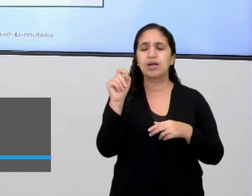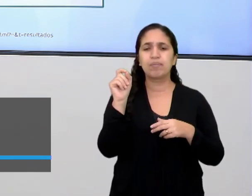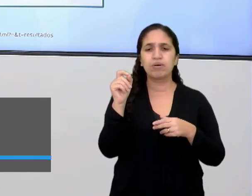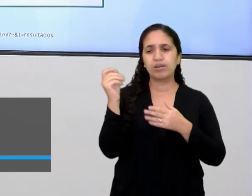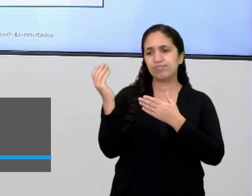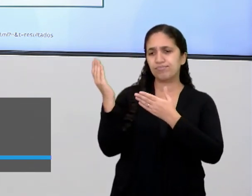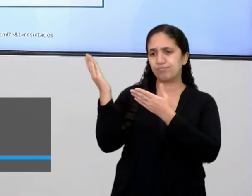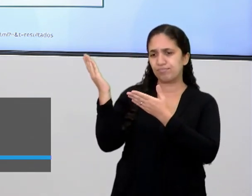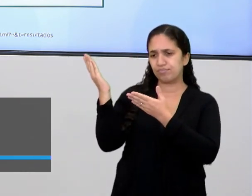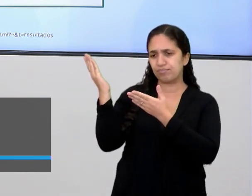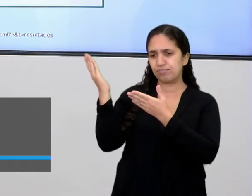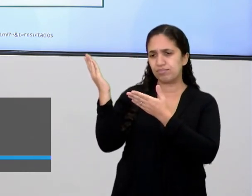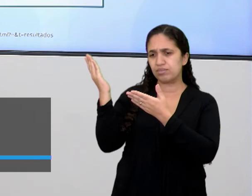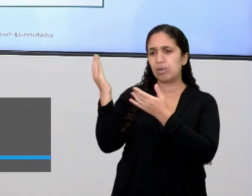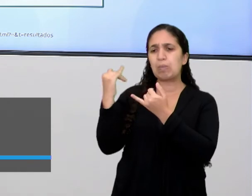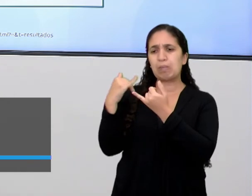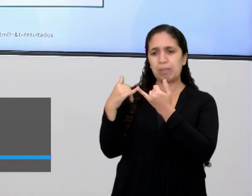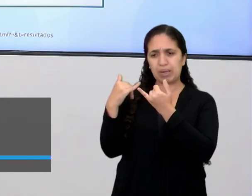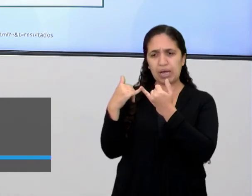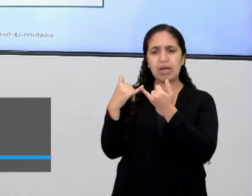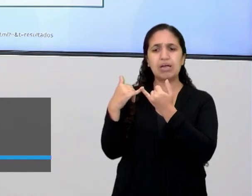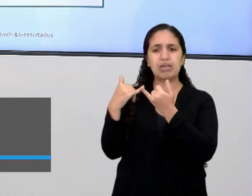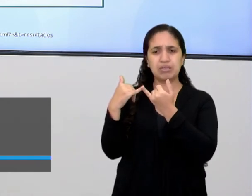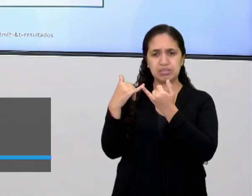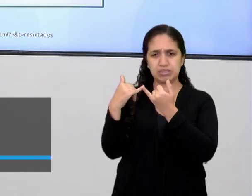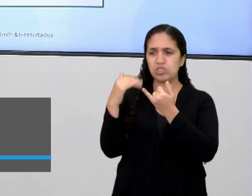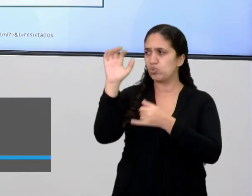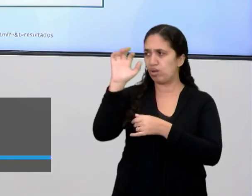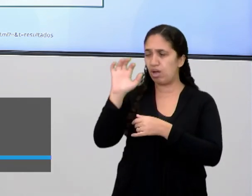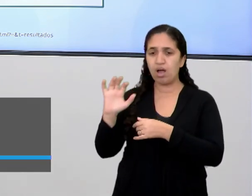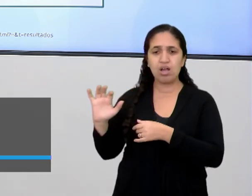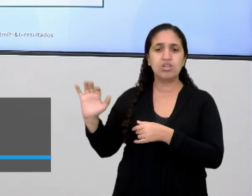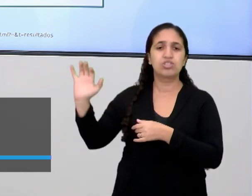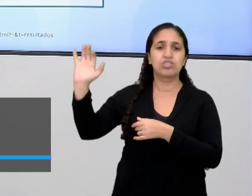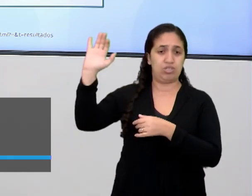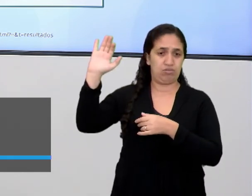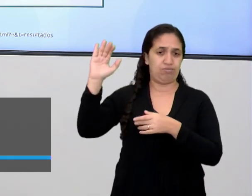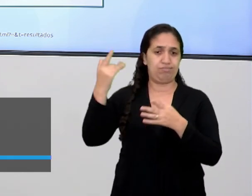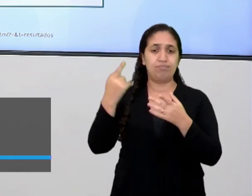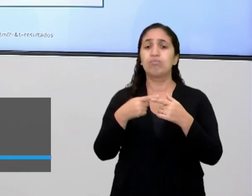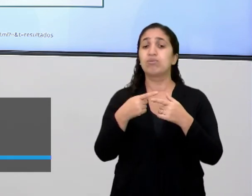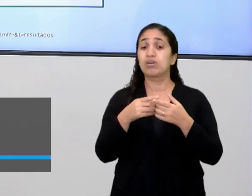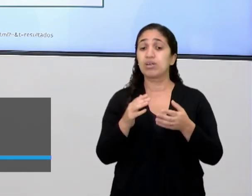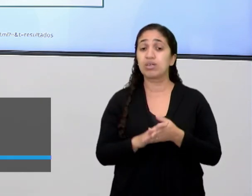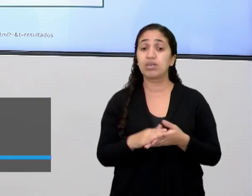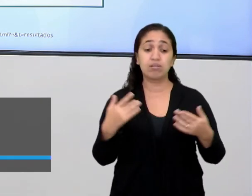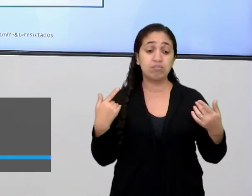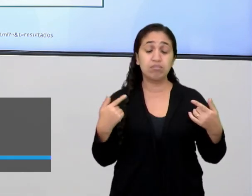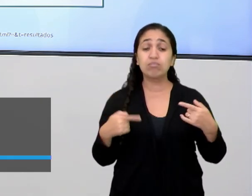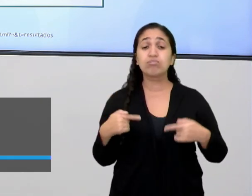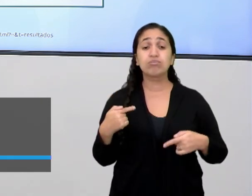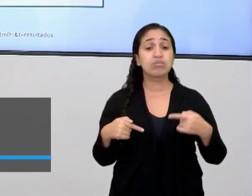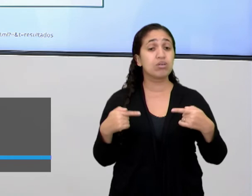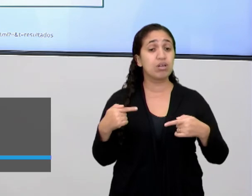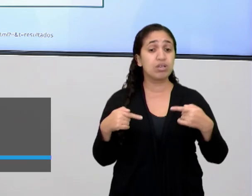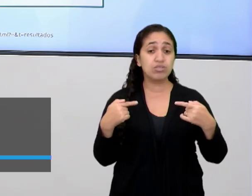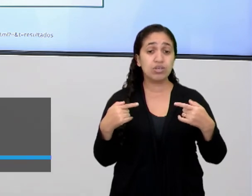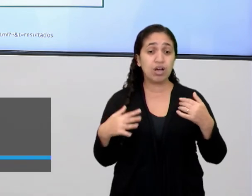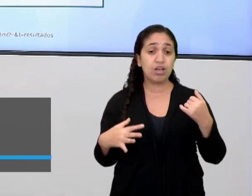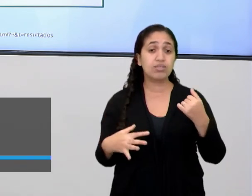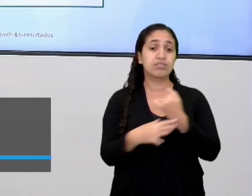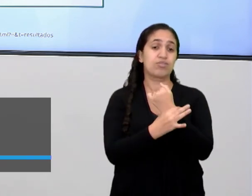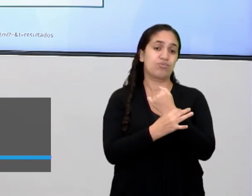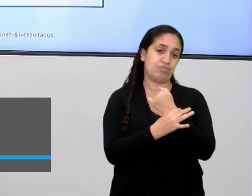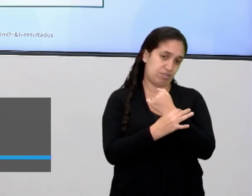muito parecidos também em todas as regiões por conta do quê? Da política, não é, de segurança que